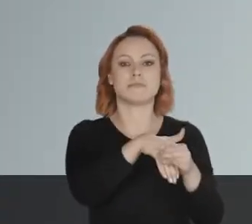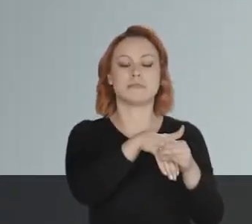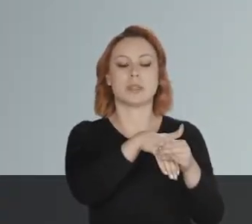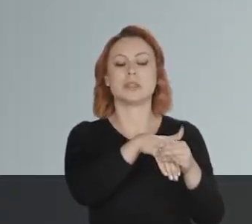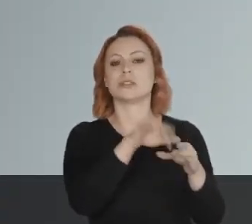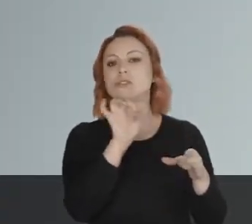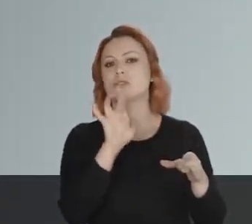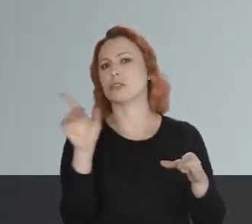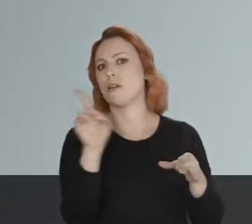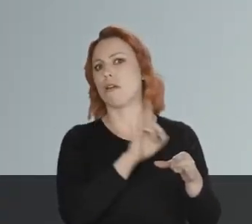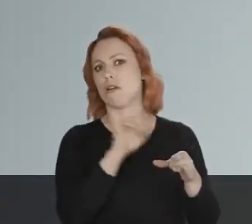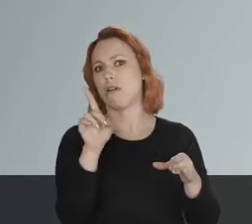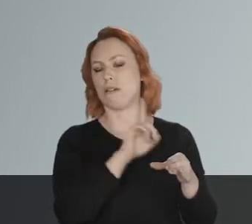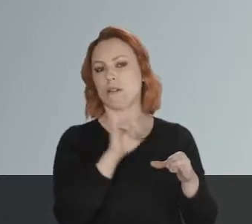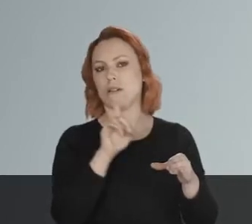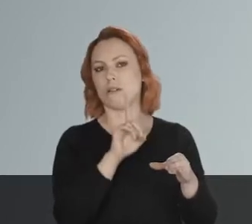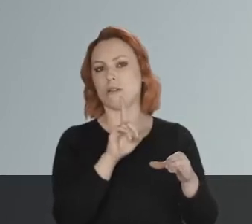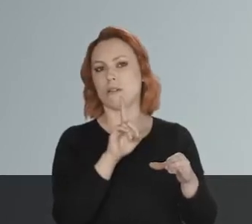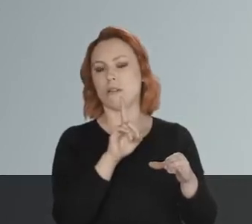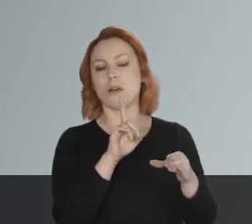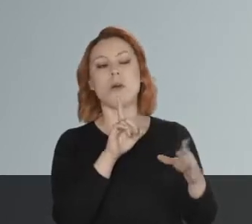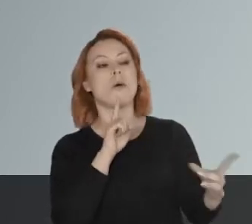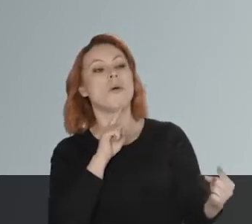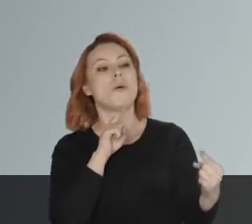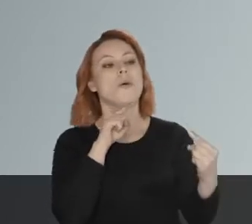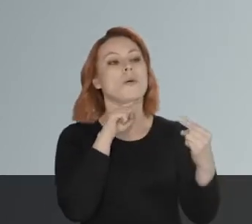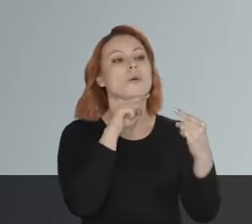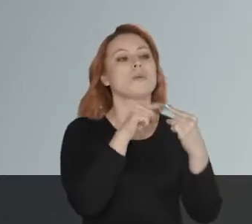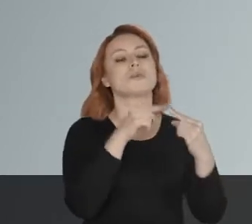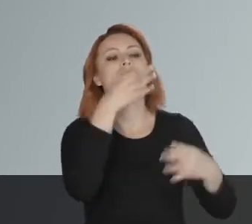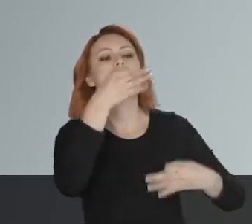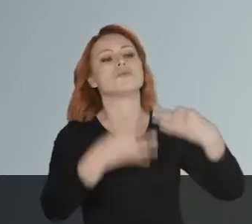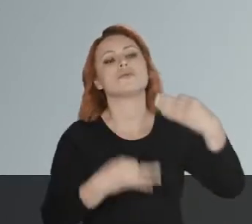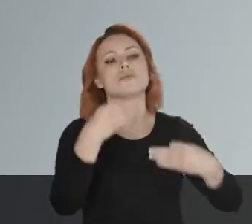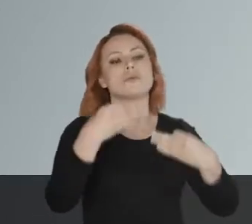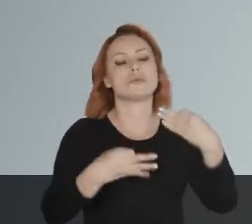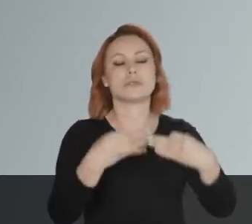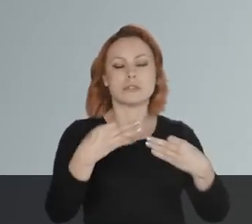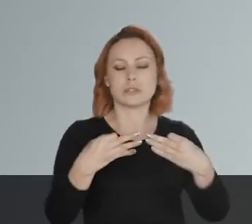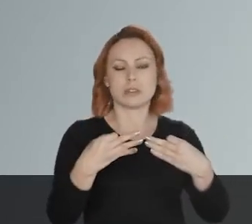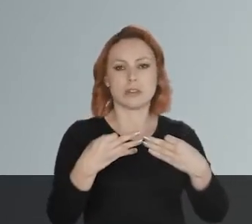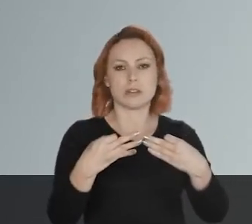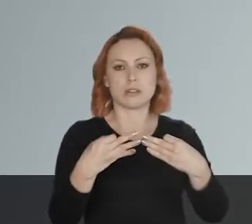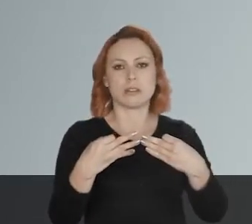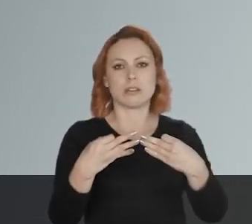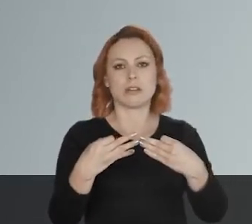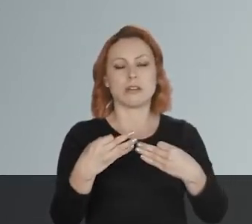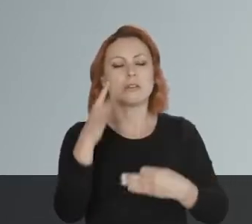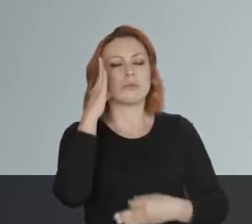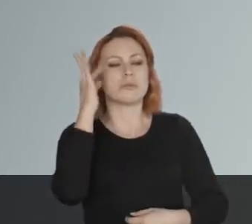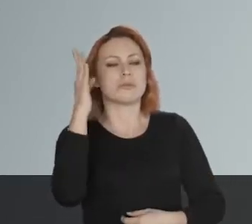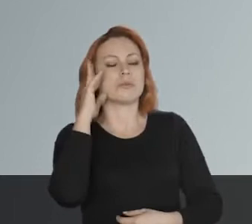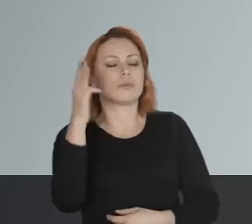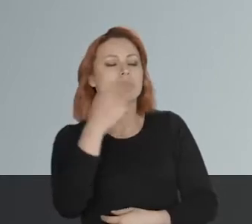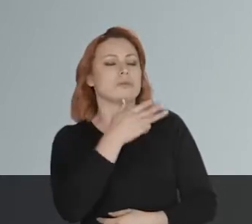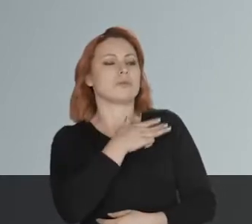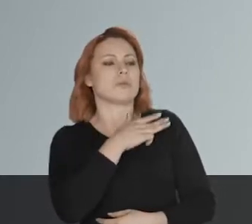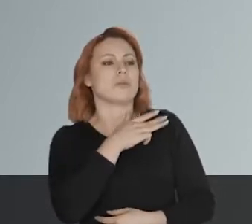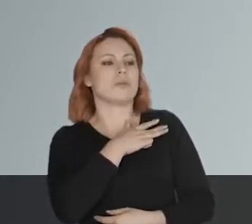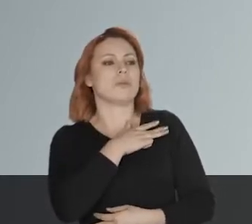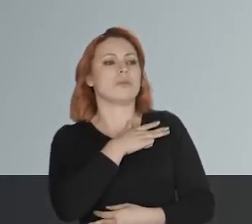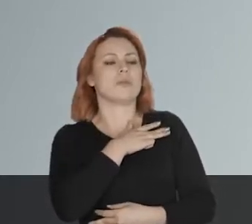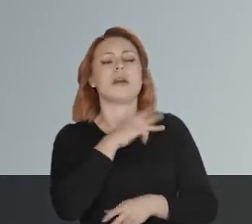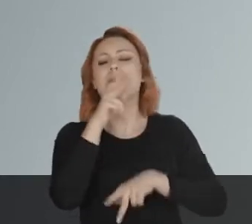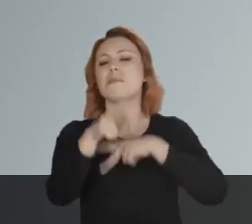eleições. Nós não vamos às urnas simplesmente votar. Vamos às urnas fazer justiça ao sonho de Lula e